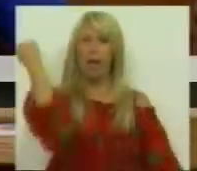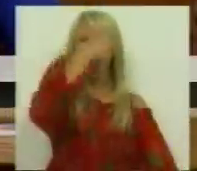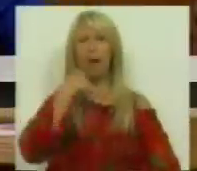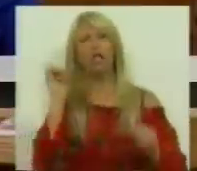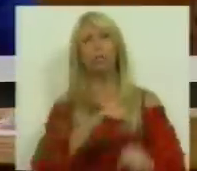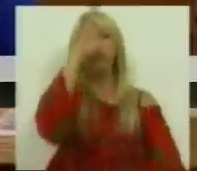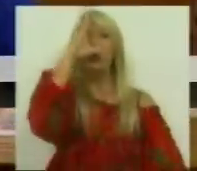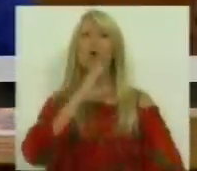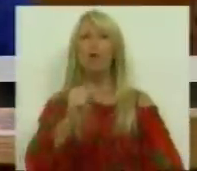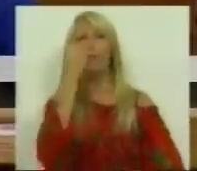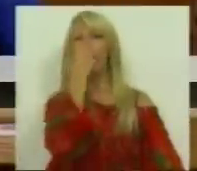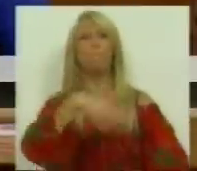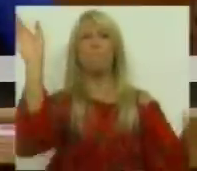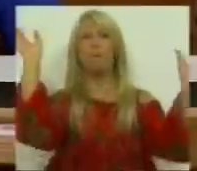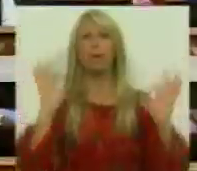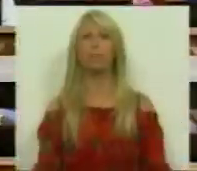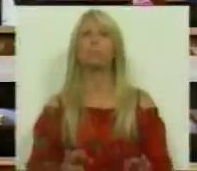Senhoras